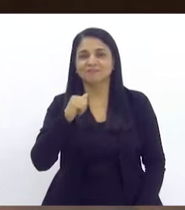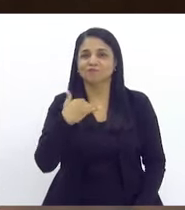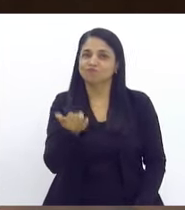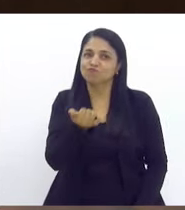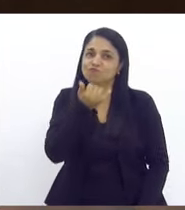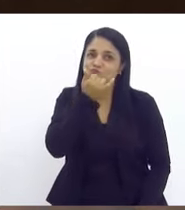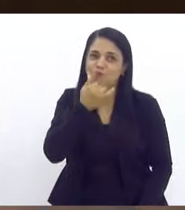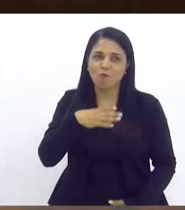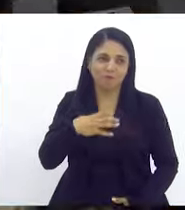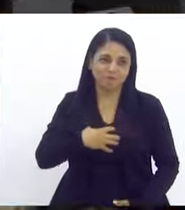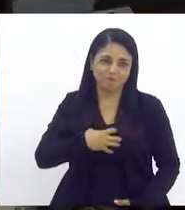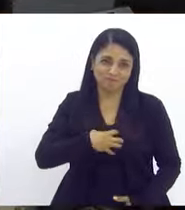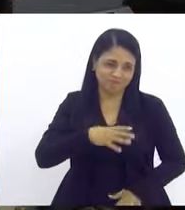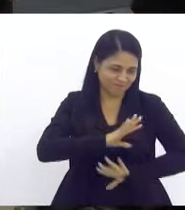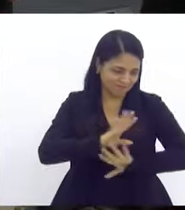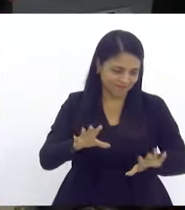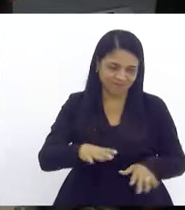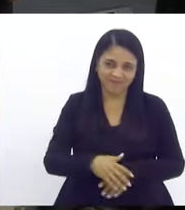Vasco da Gama.